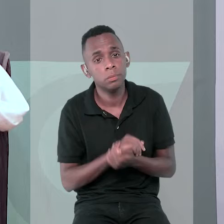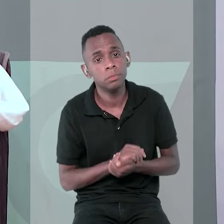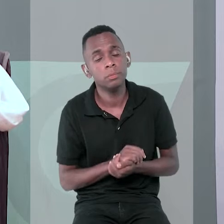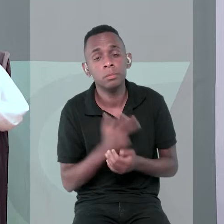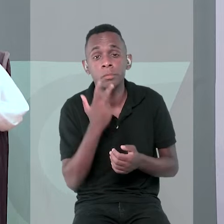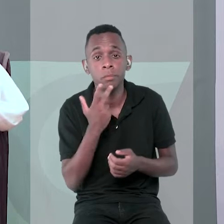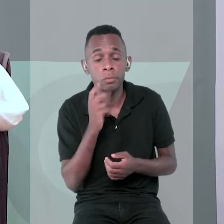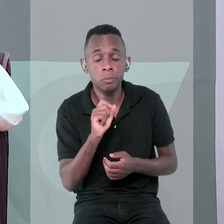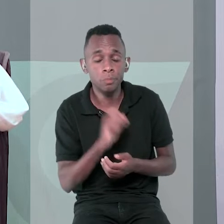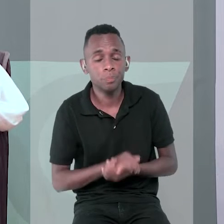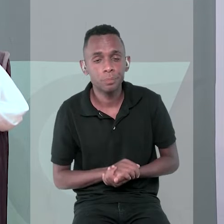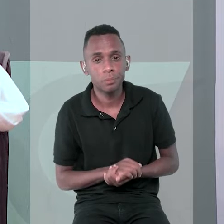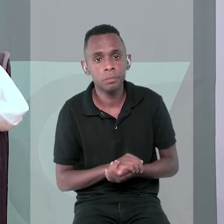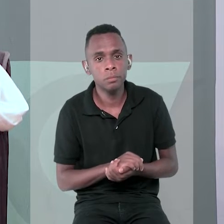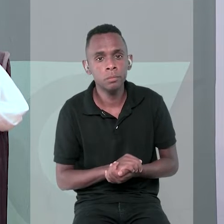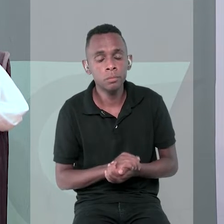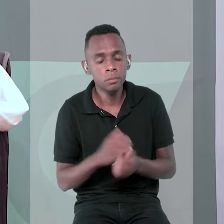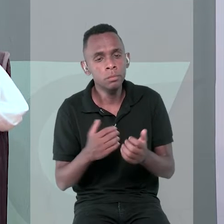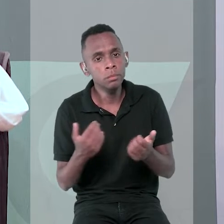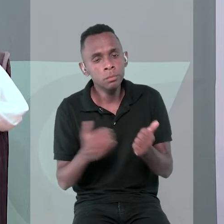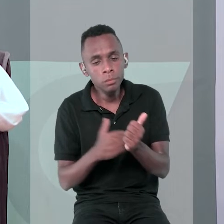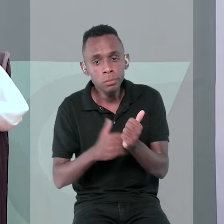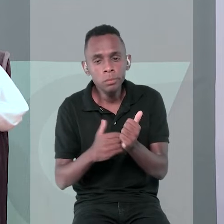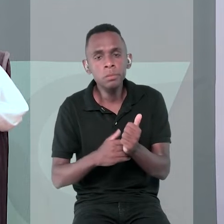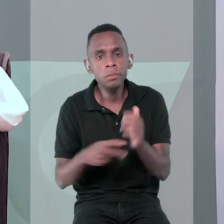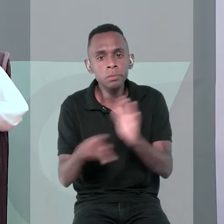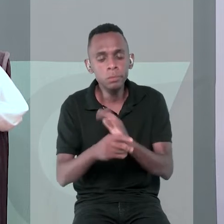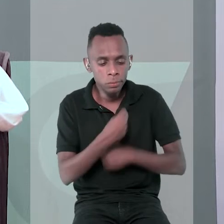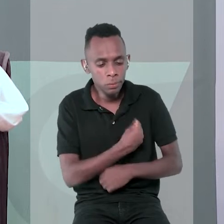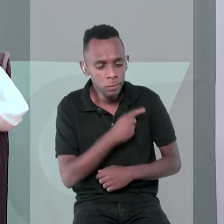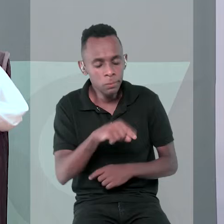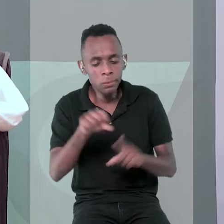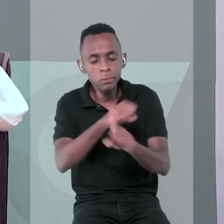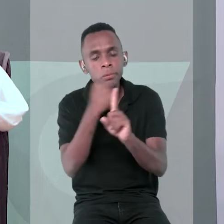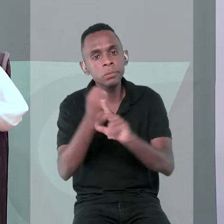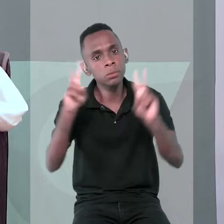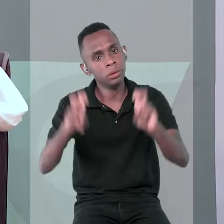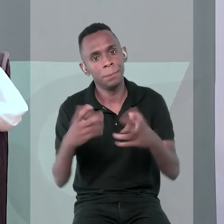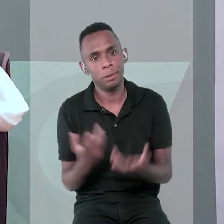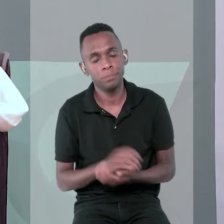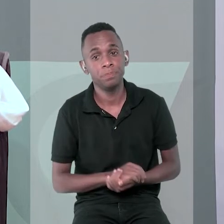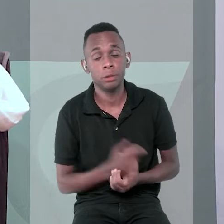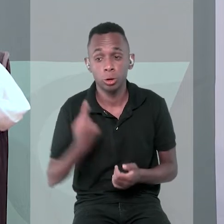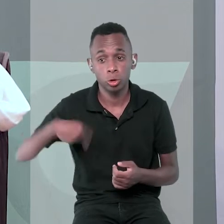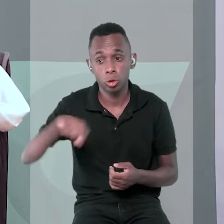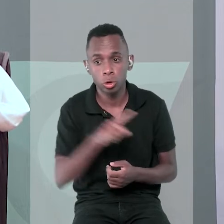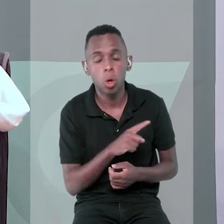Canetti, que ele fala que o grande segredo da vida, o grande mistério da vida é social. E que